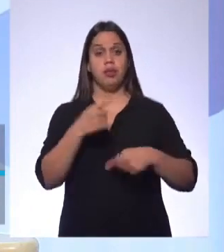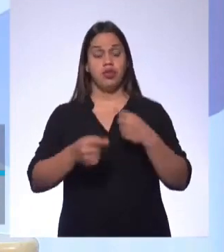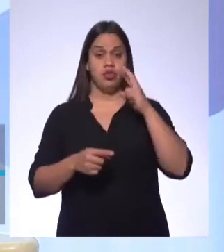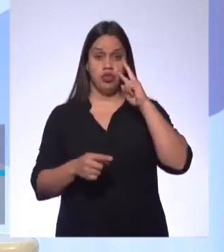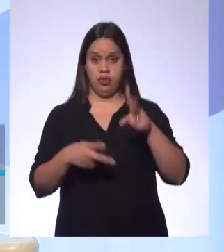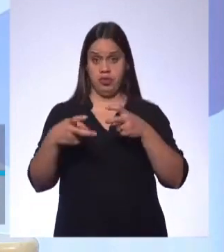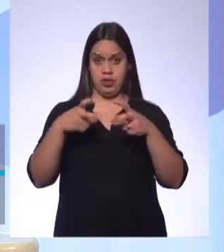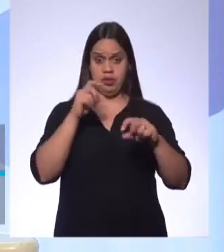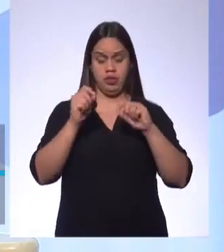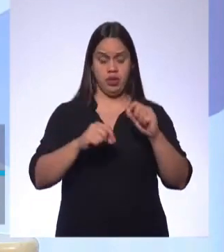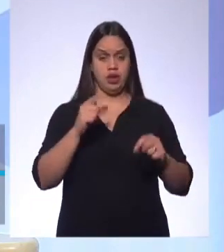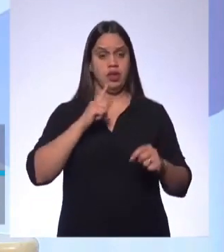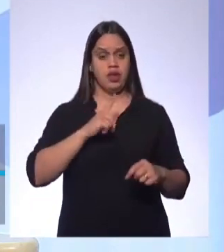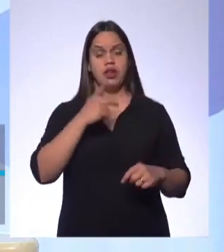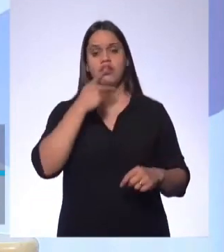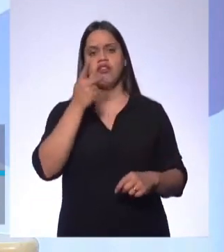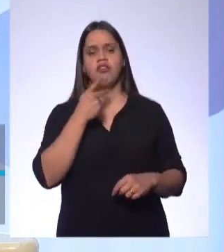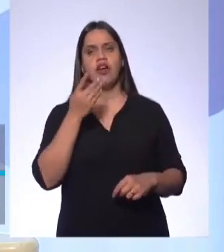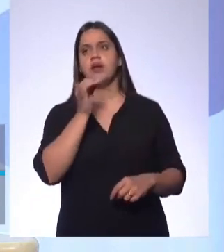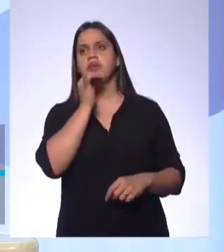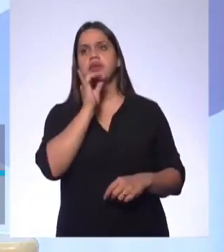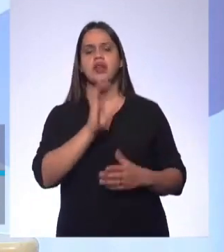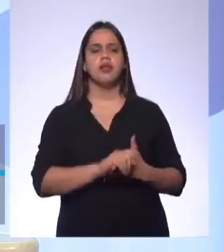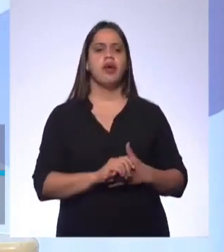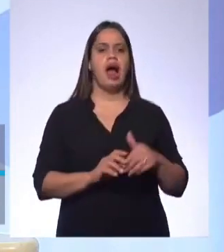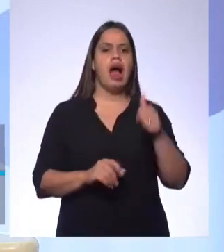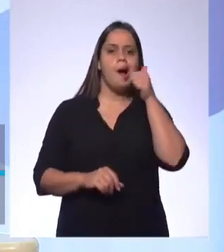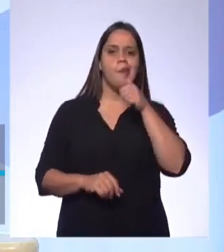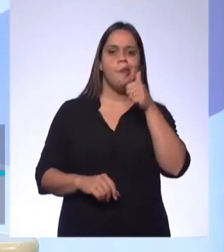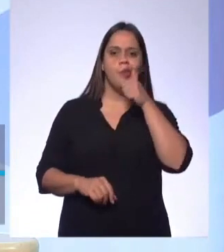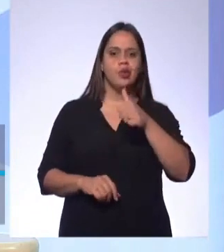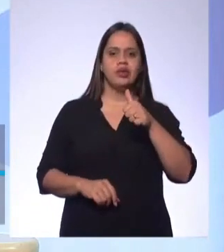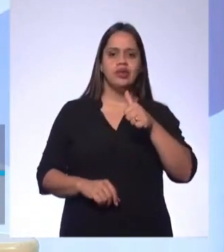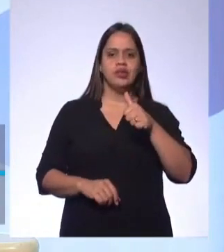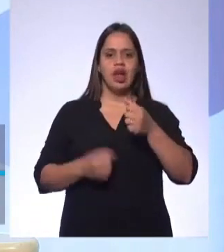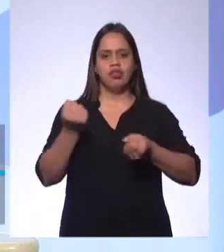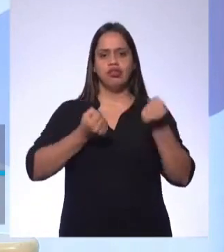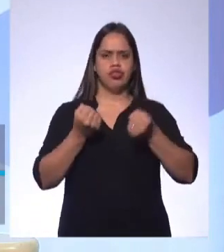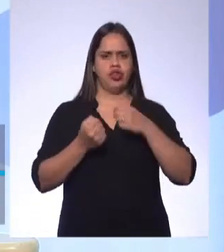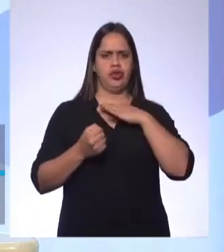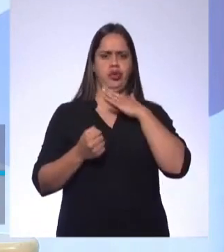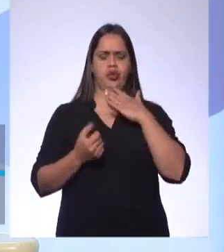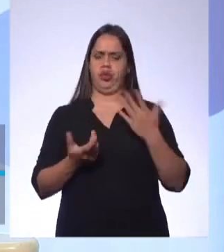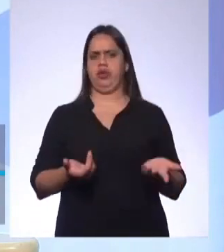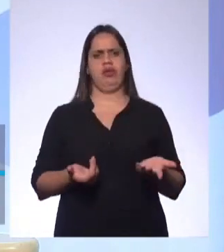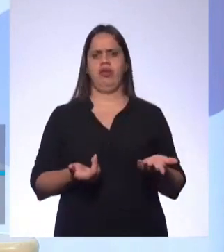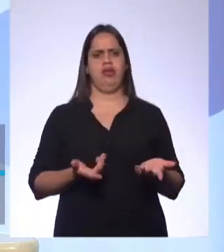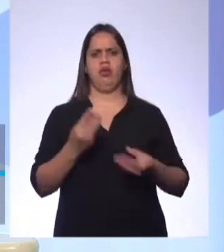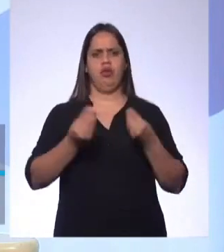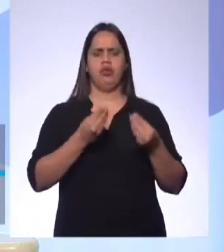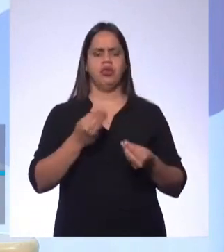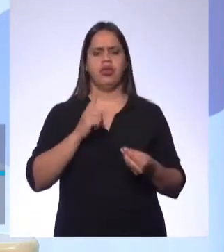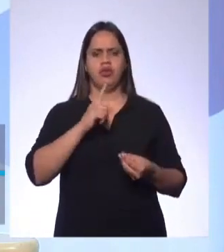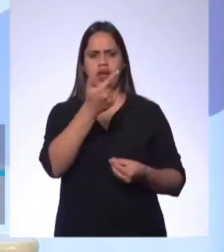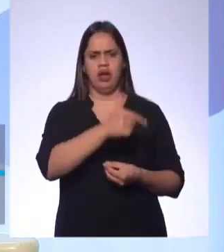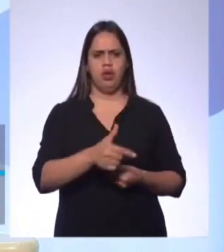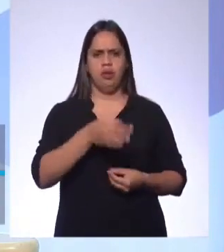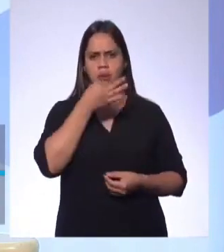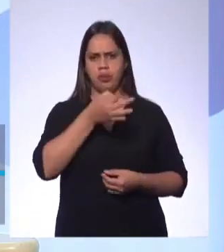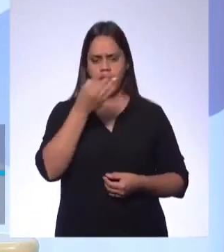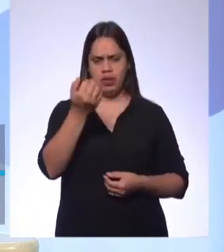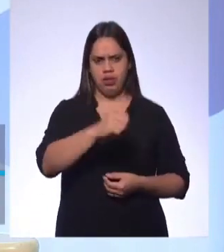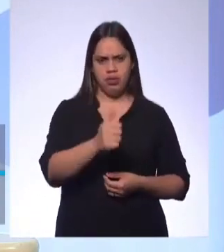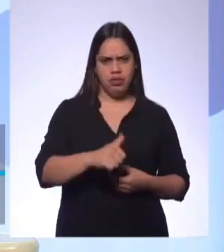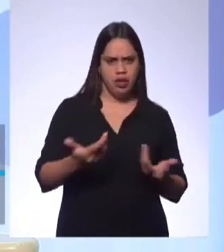senso da gente falar que toda mulher dirige mal. A partir do momento que a gente não passa isso pelo senso crítico, até o professor falou aqui, não,